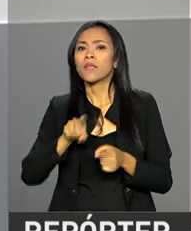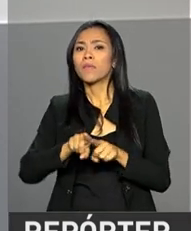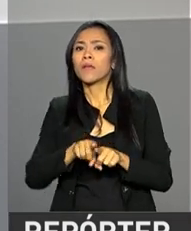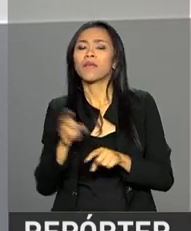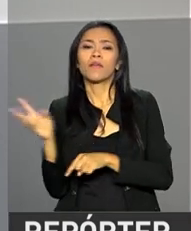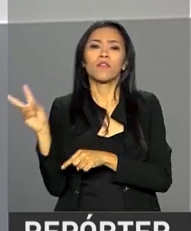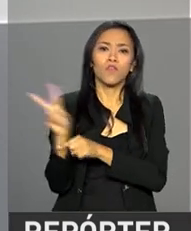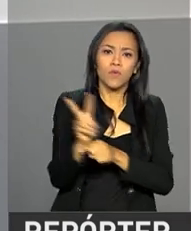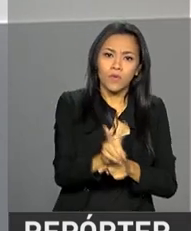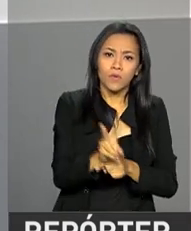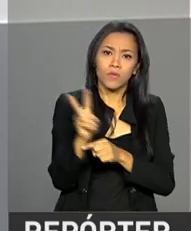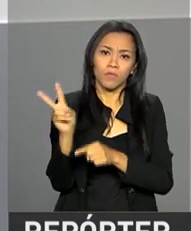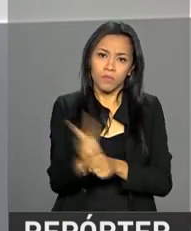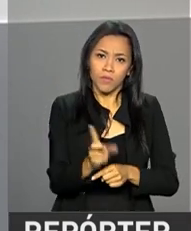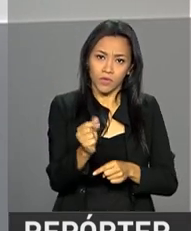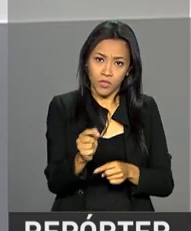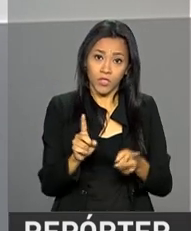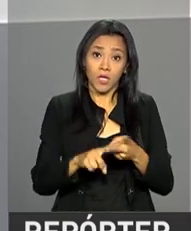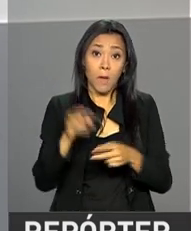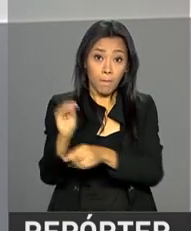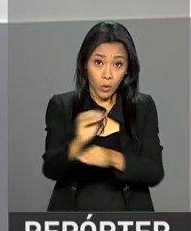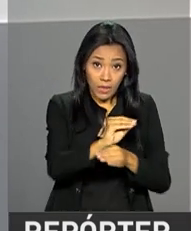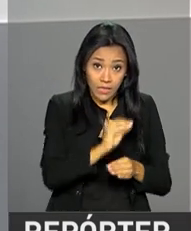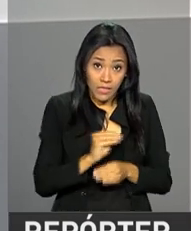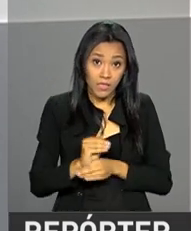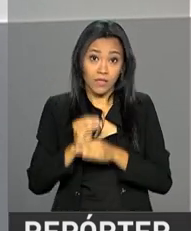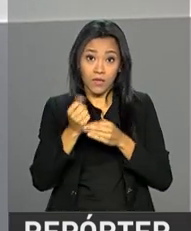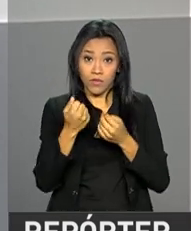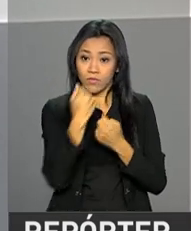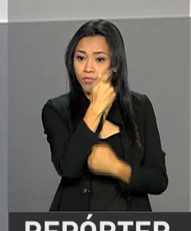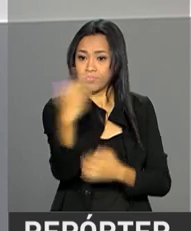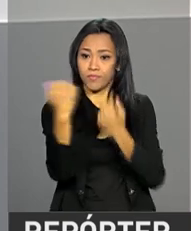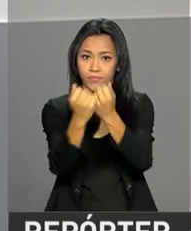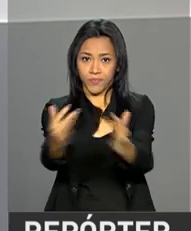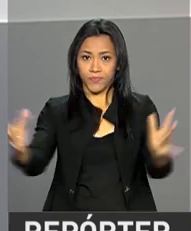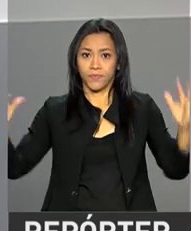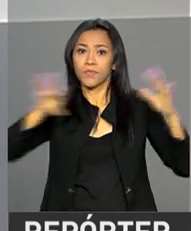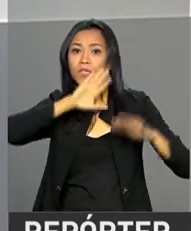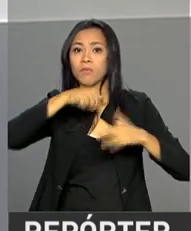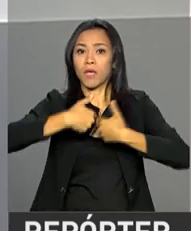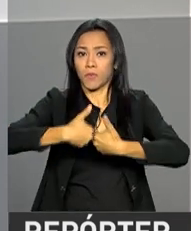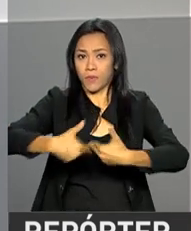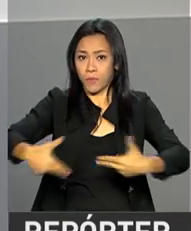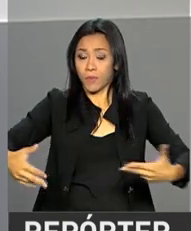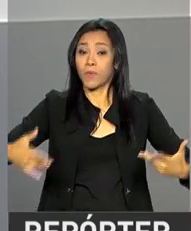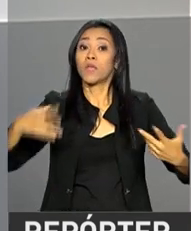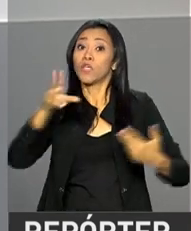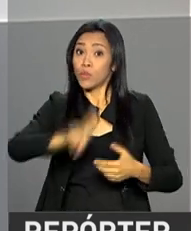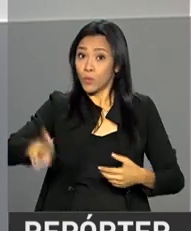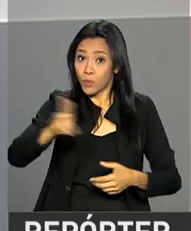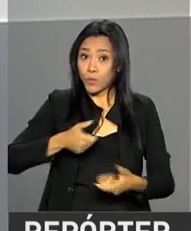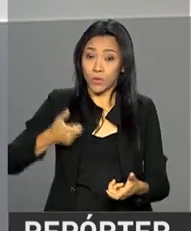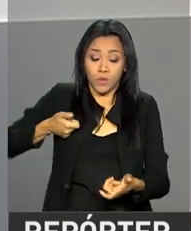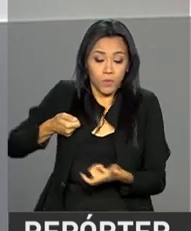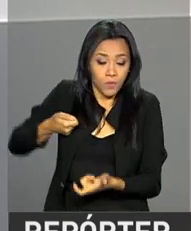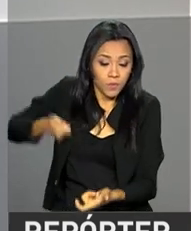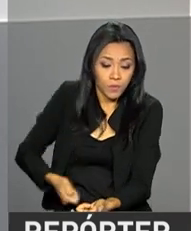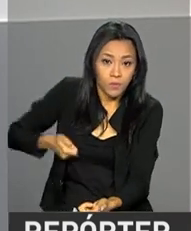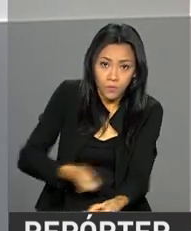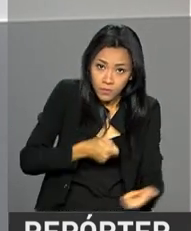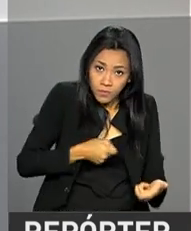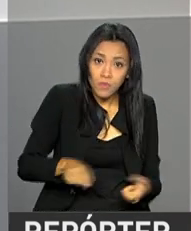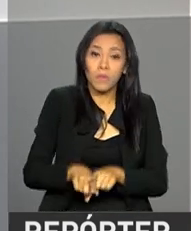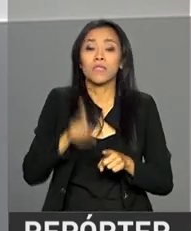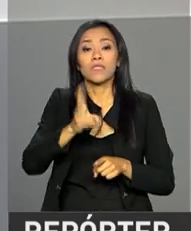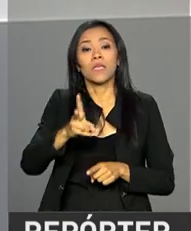rural proteção de mananciais conservação da fauna e da flora e uso de agrotóxicos os recenseadores estarão sempre uniformizados